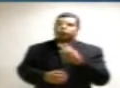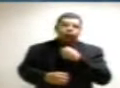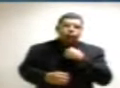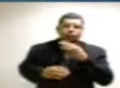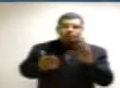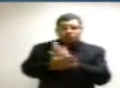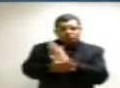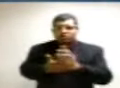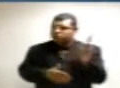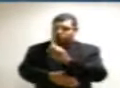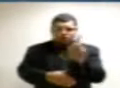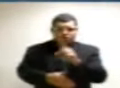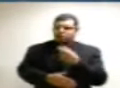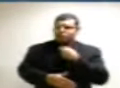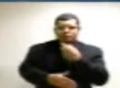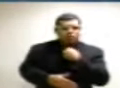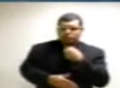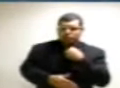pode se dividir